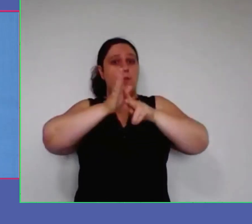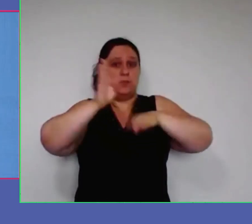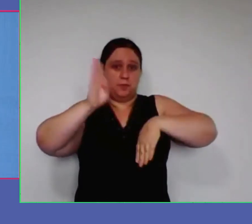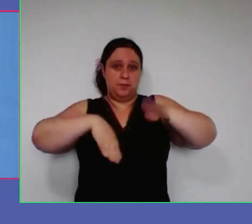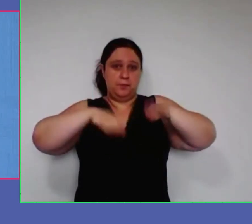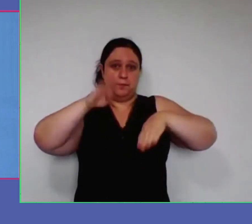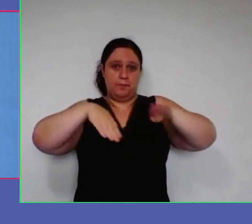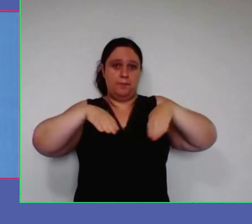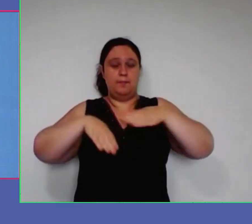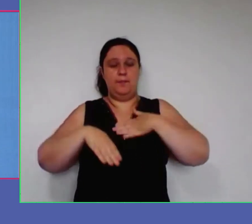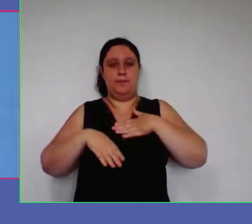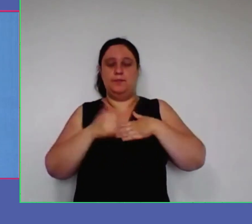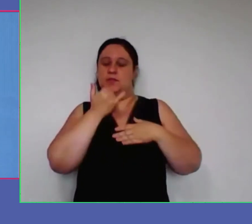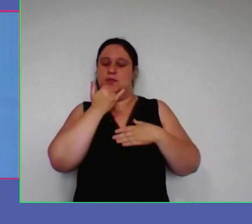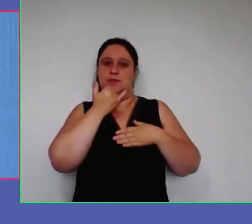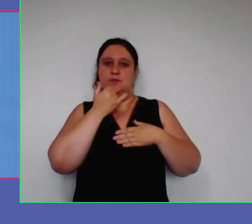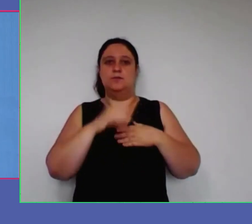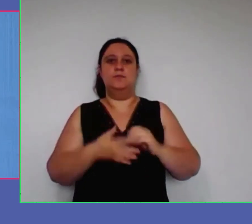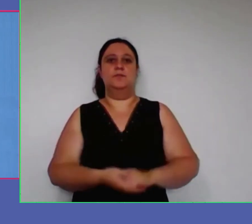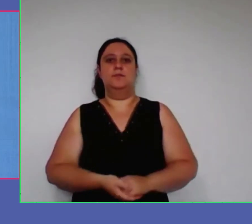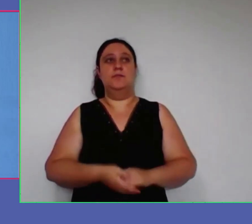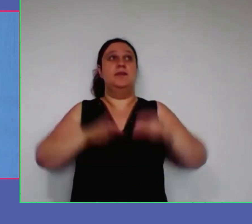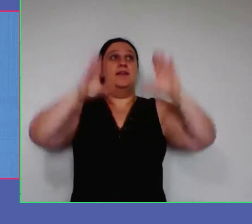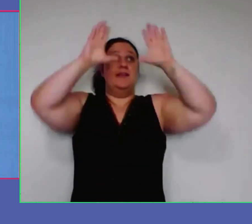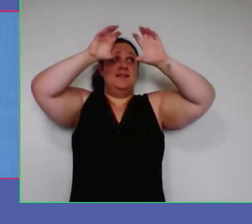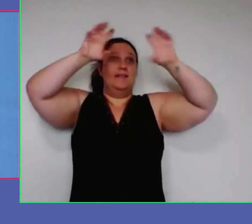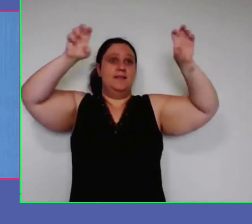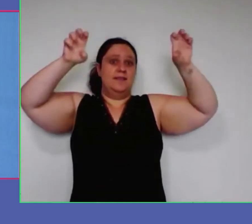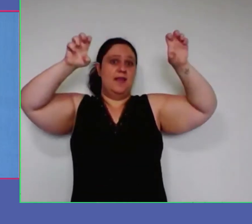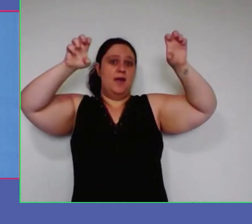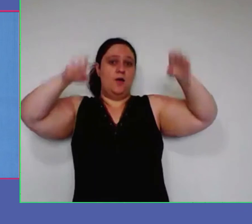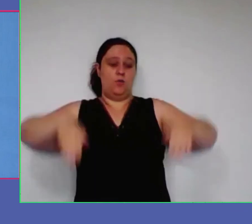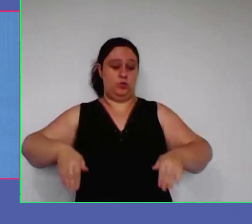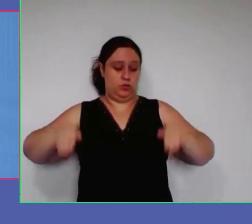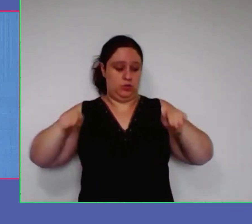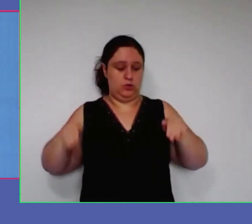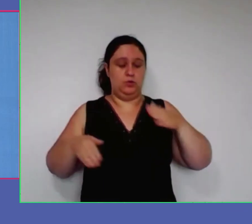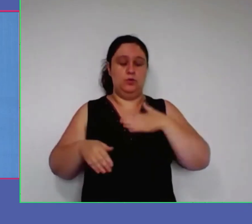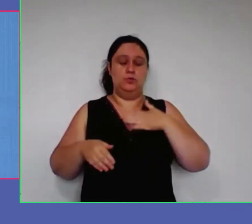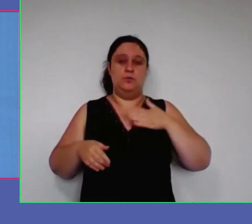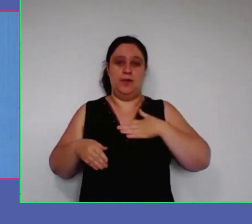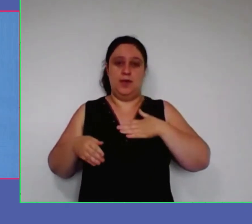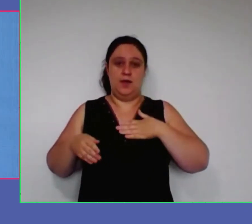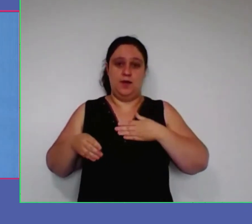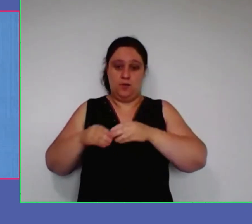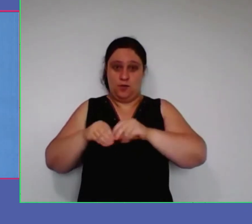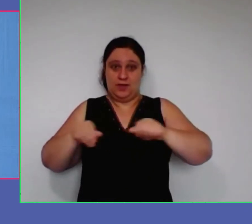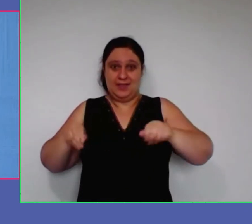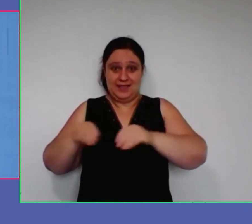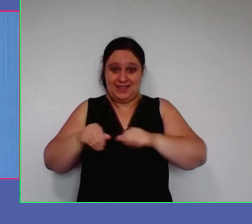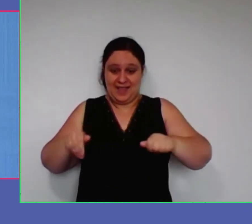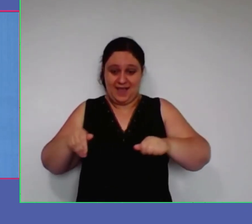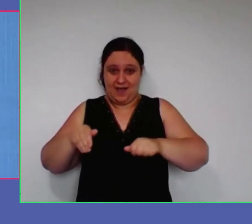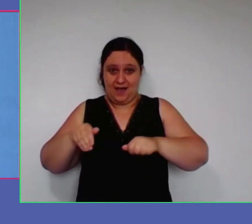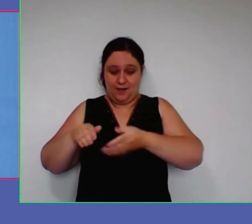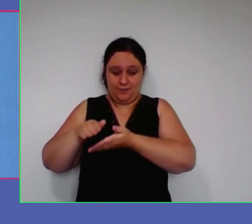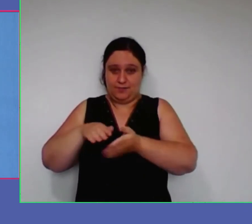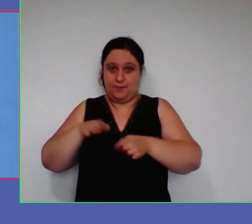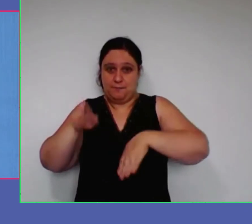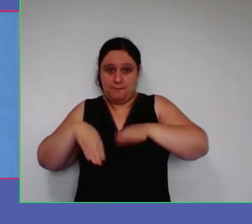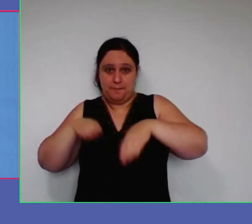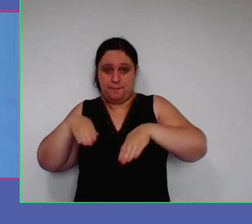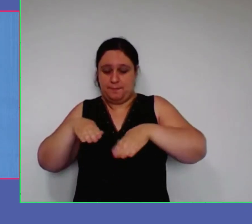Perdão, o céu é o meu trono e a terra o estrado dos meus pés. Sendo assim,